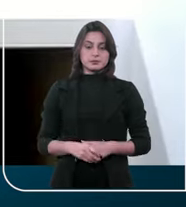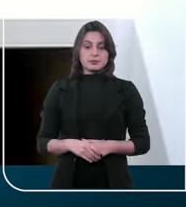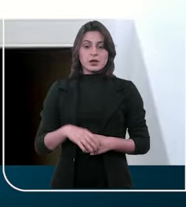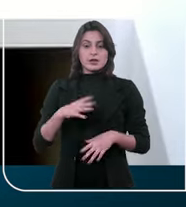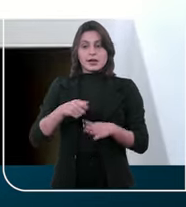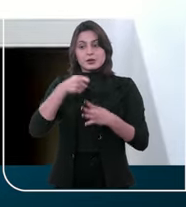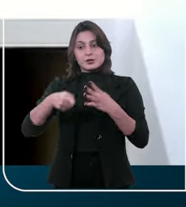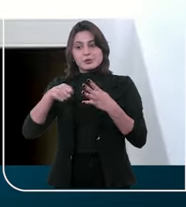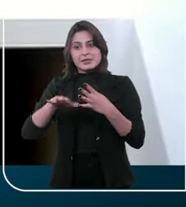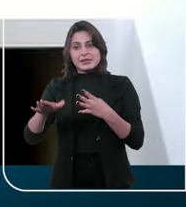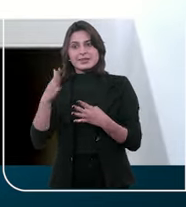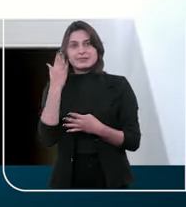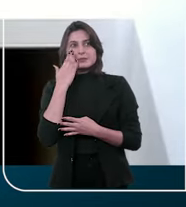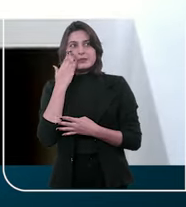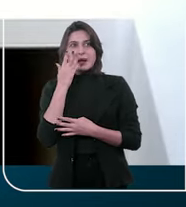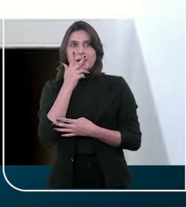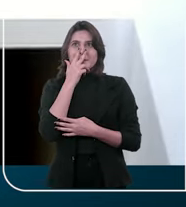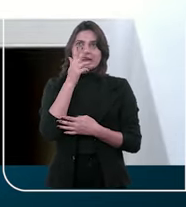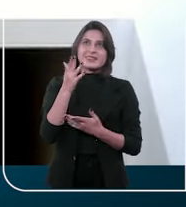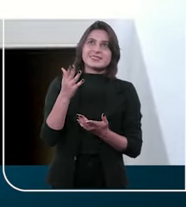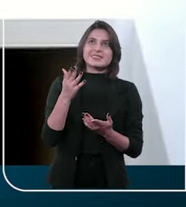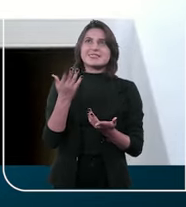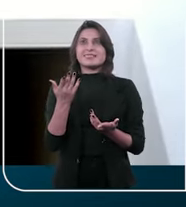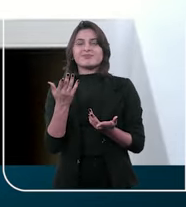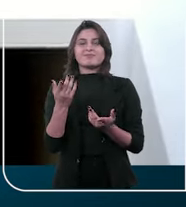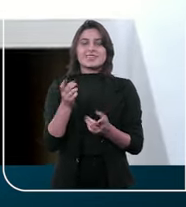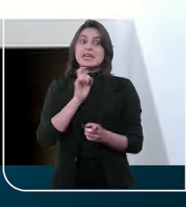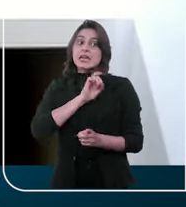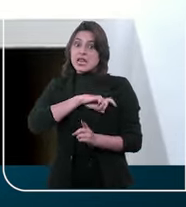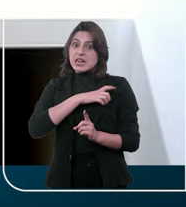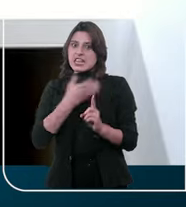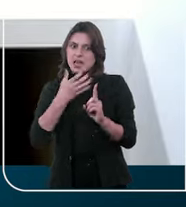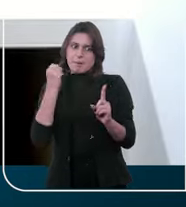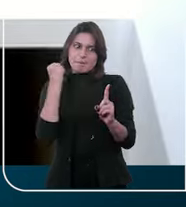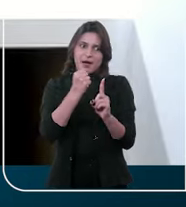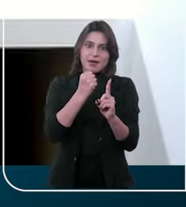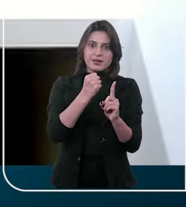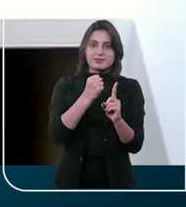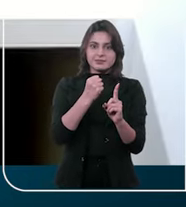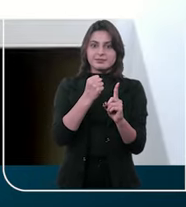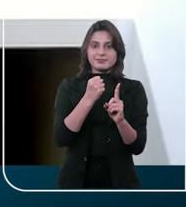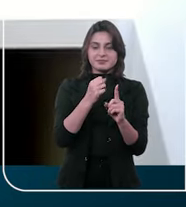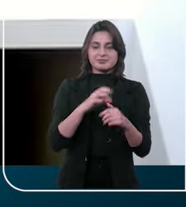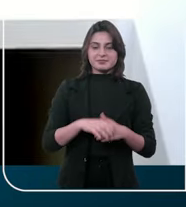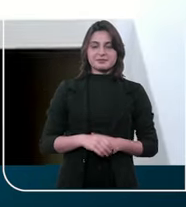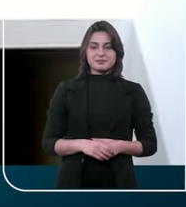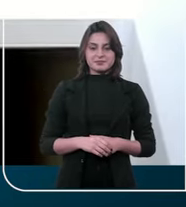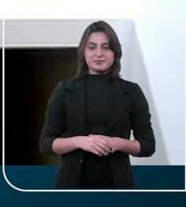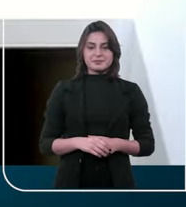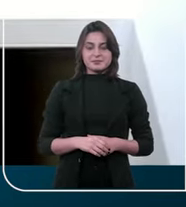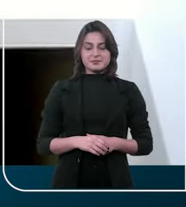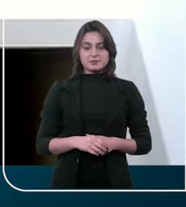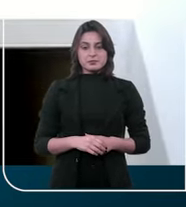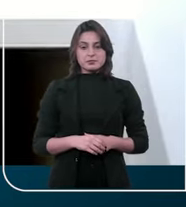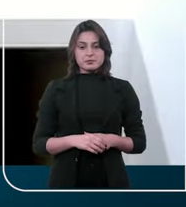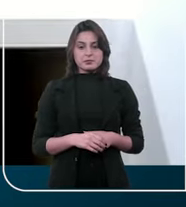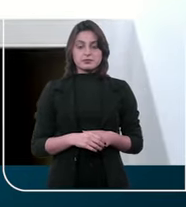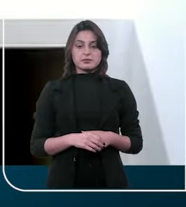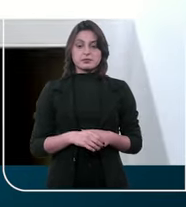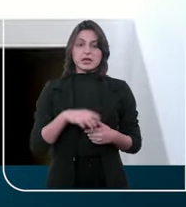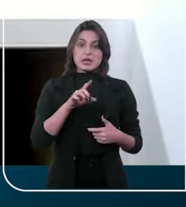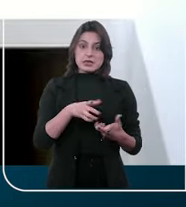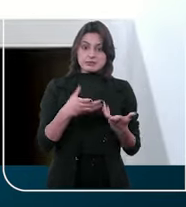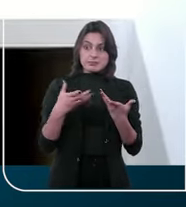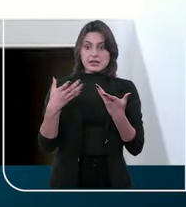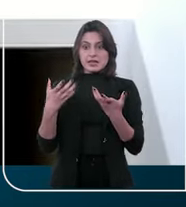dolo eventual, porque entendia que havia ali de acordo com a teoria da actio libera in causa, né, ele teria se embriagado